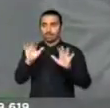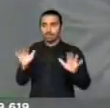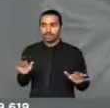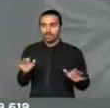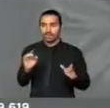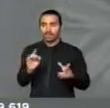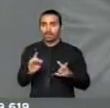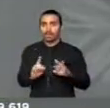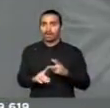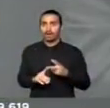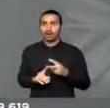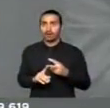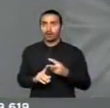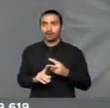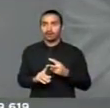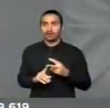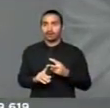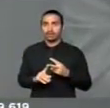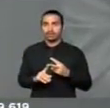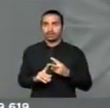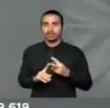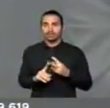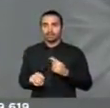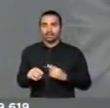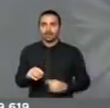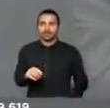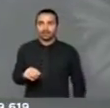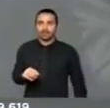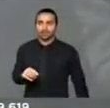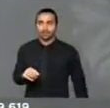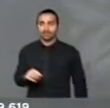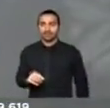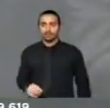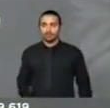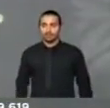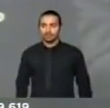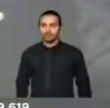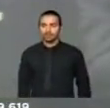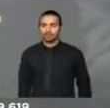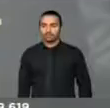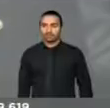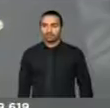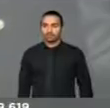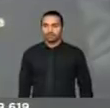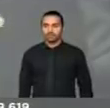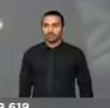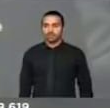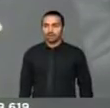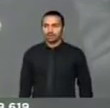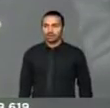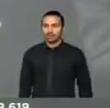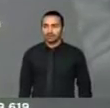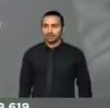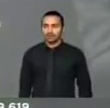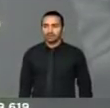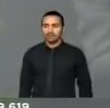a responsabilidade do presidente da República. Pois bem, foi dito que o presidente da República